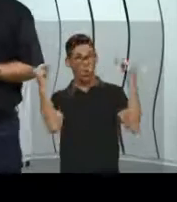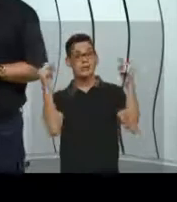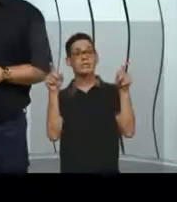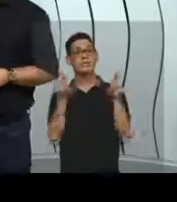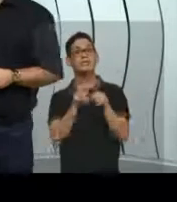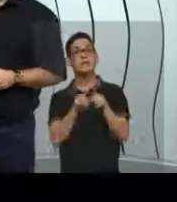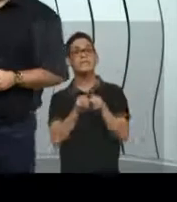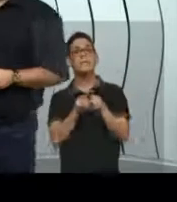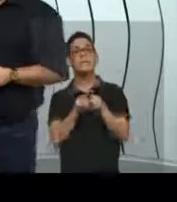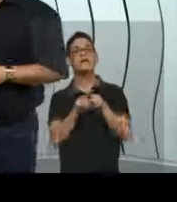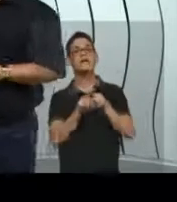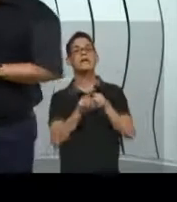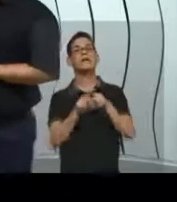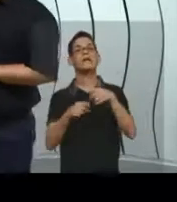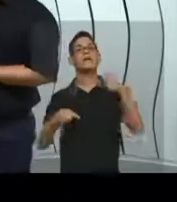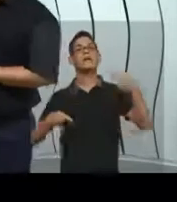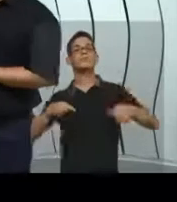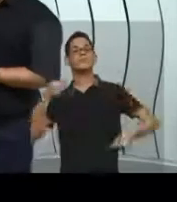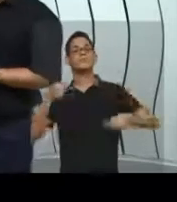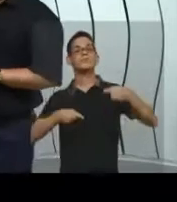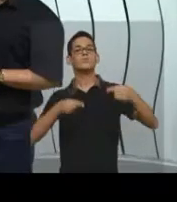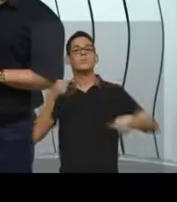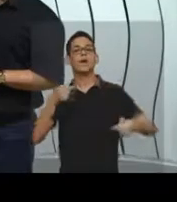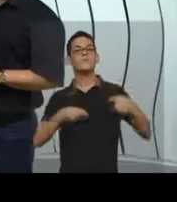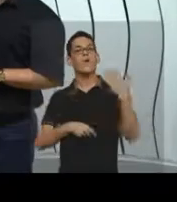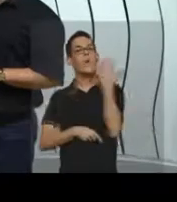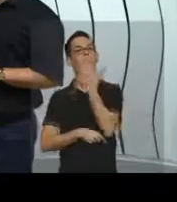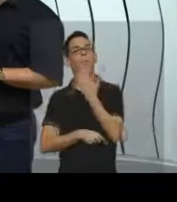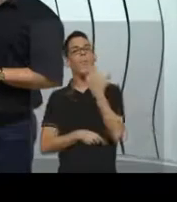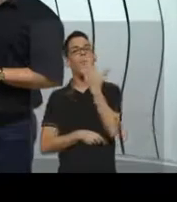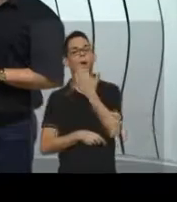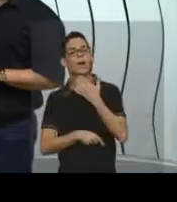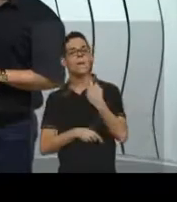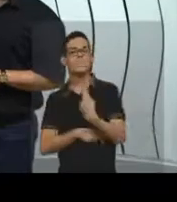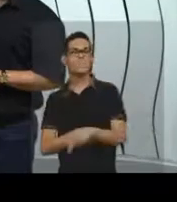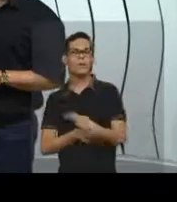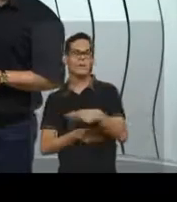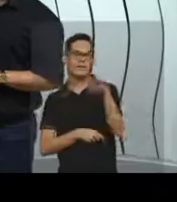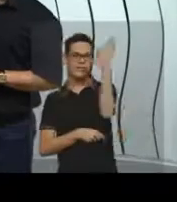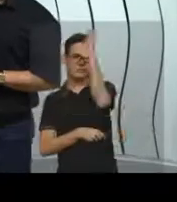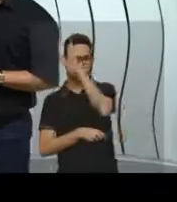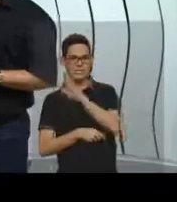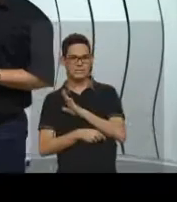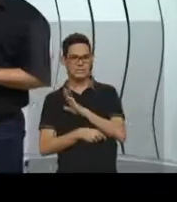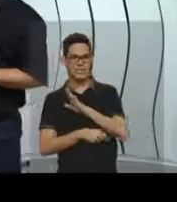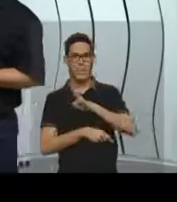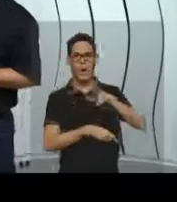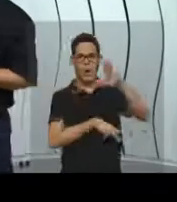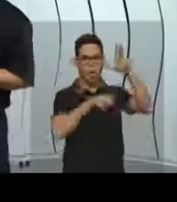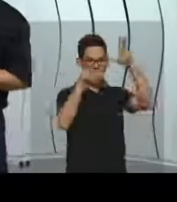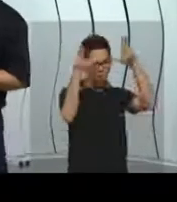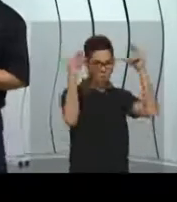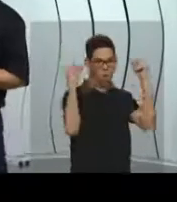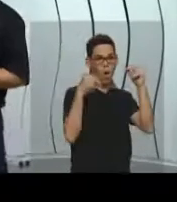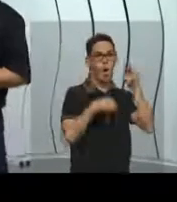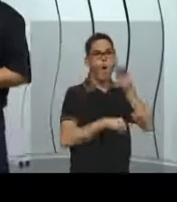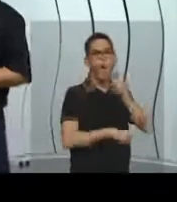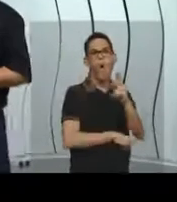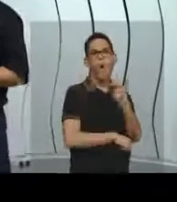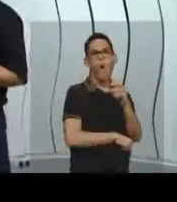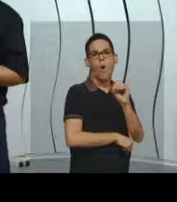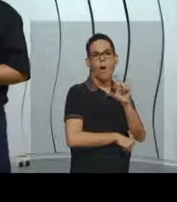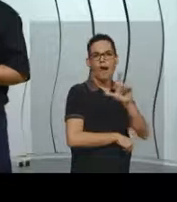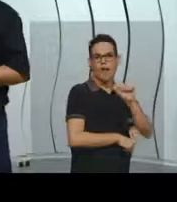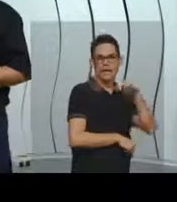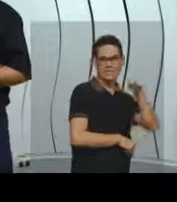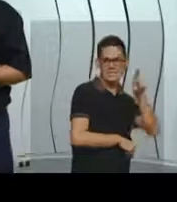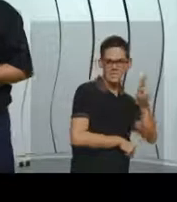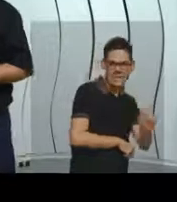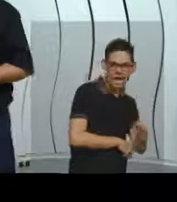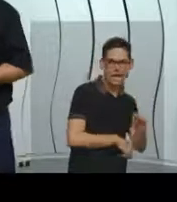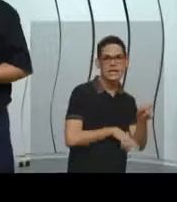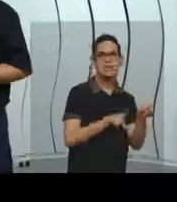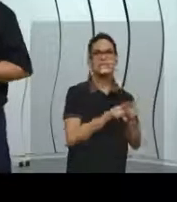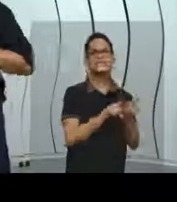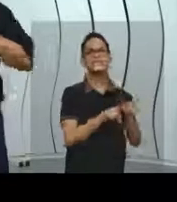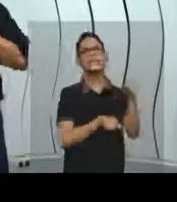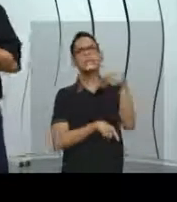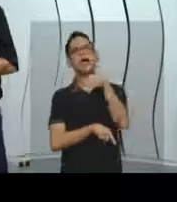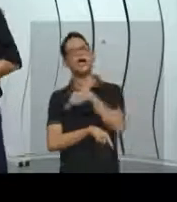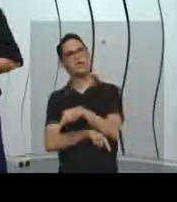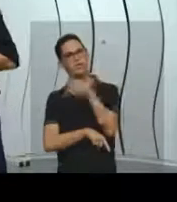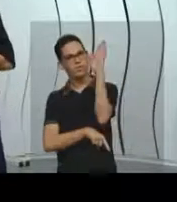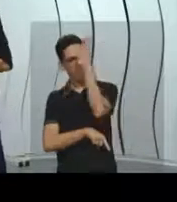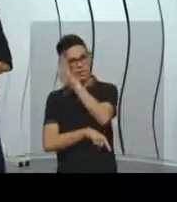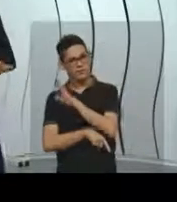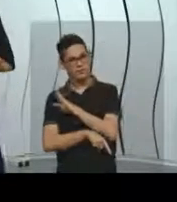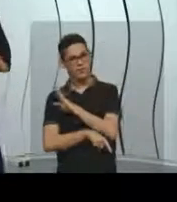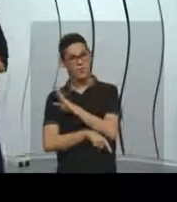com o açúcar brasileiro. Então, o açúcar brasileiro ele deixou de ser, vamos dizer assim, internacionalmente o todo-poderoso naquele período.